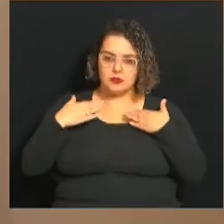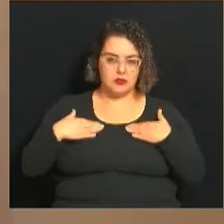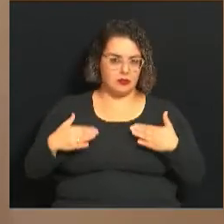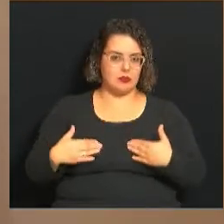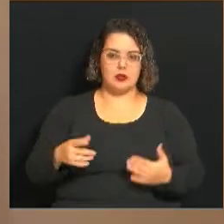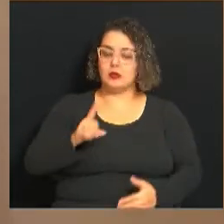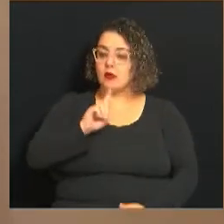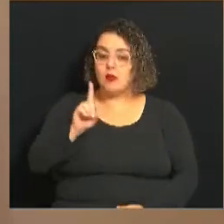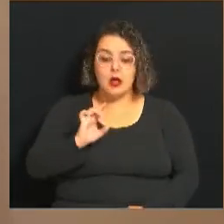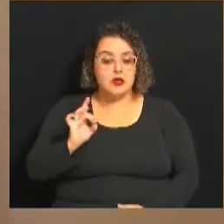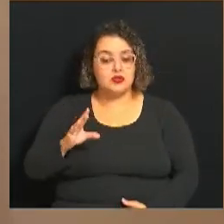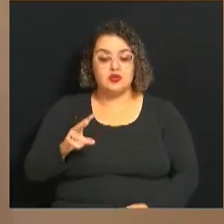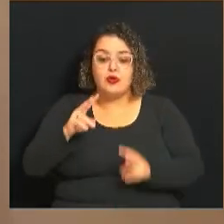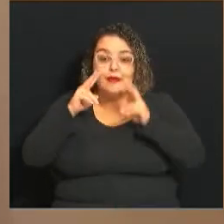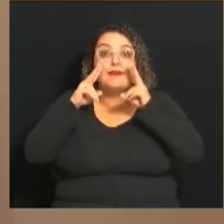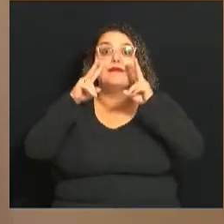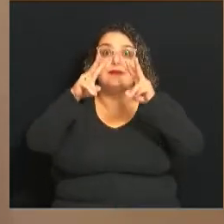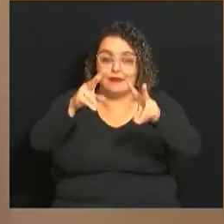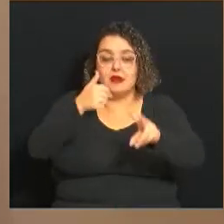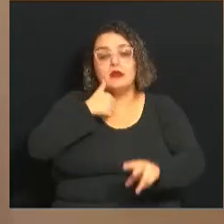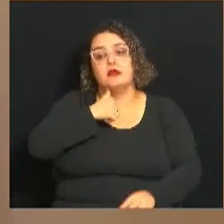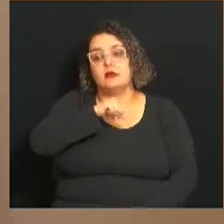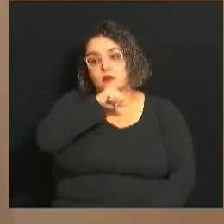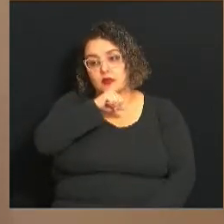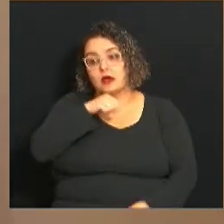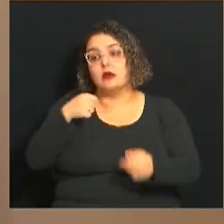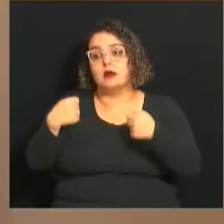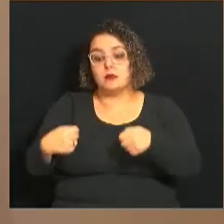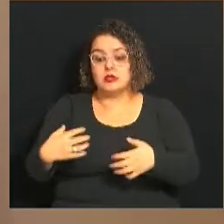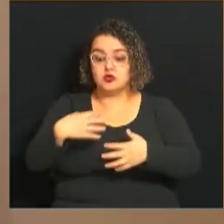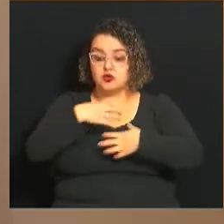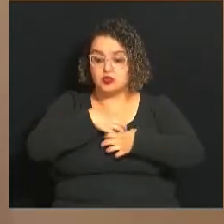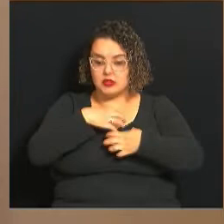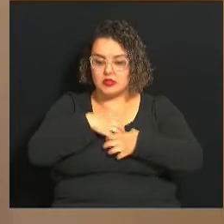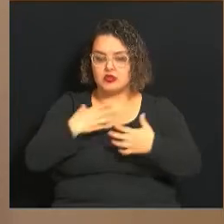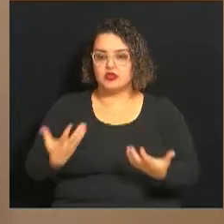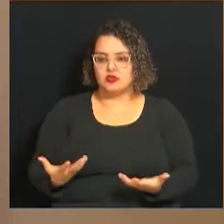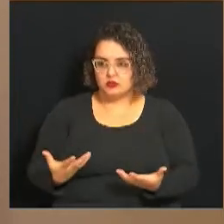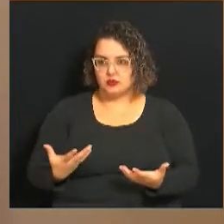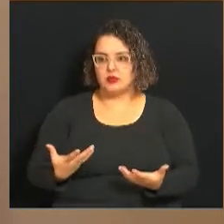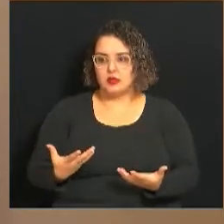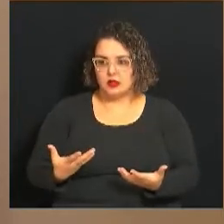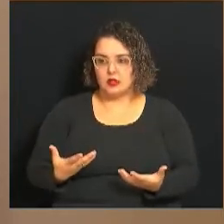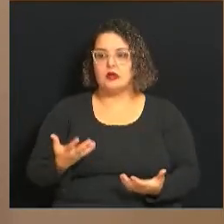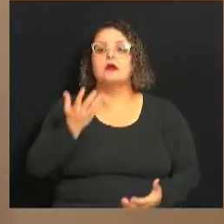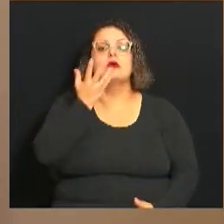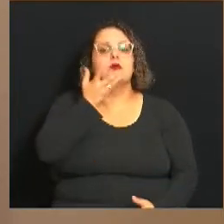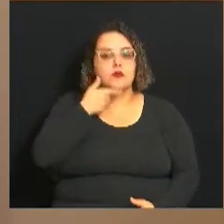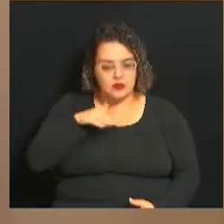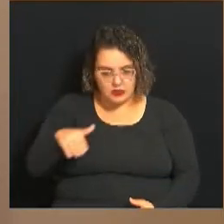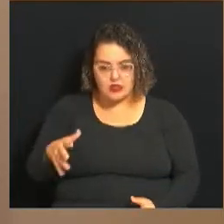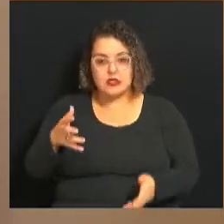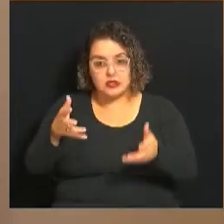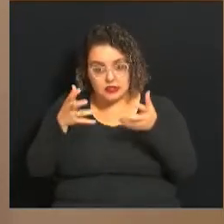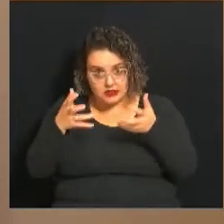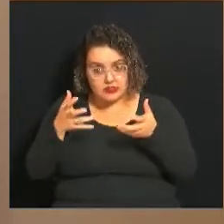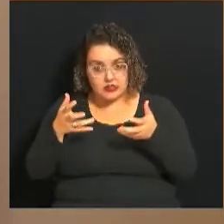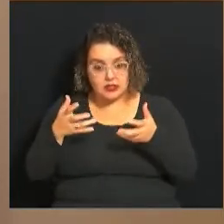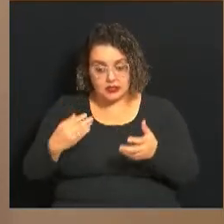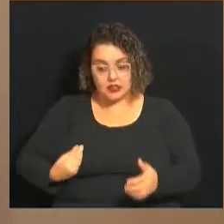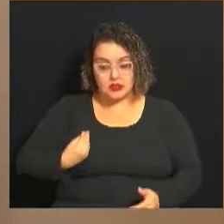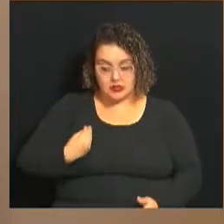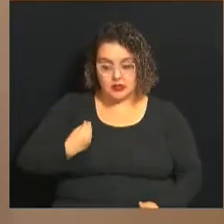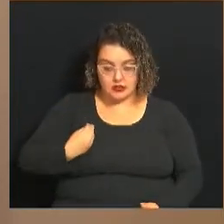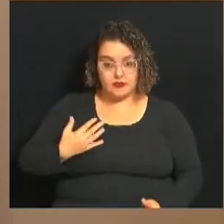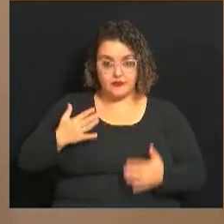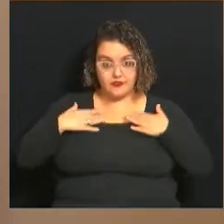só da mãe estar ali. A mãe estar ali, né, é algo que a criança quer, os nossos filhos querem a nossa presença física, mas eles